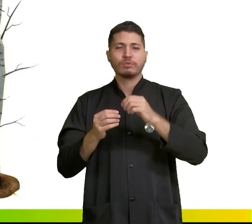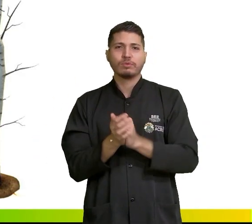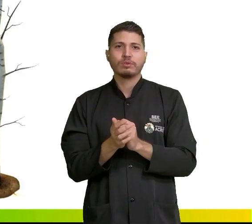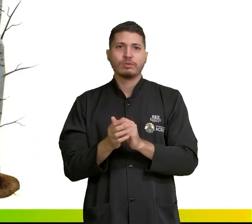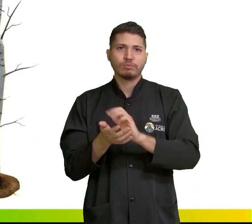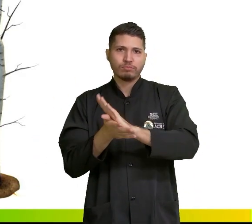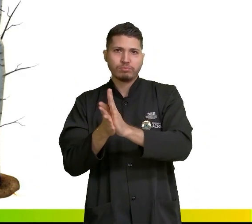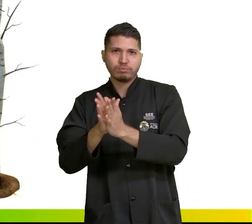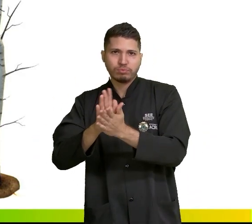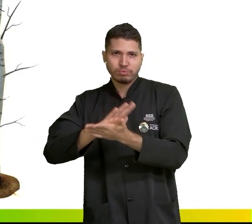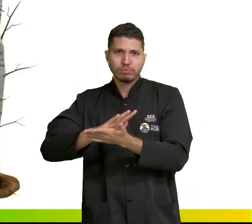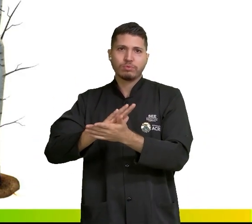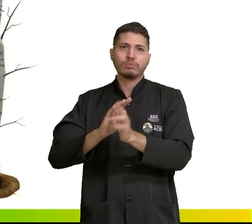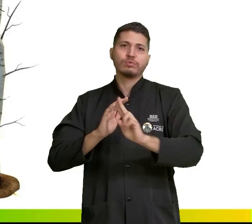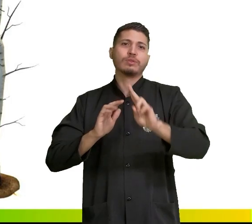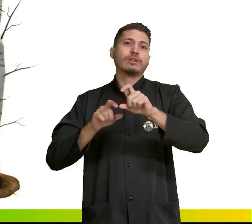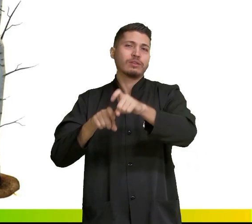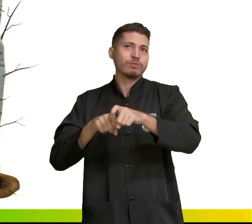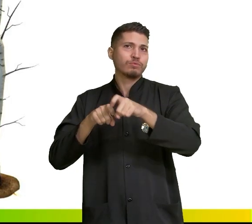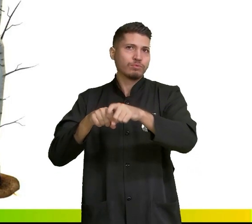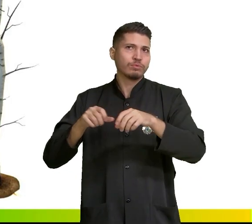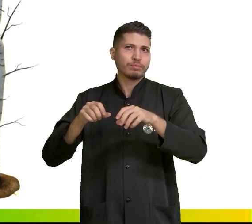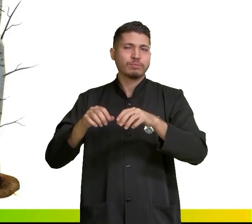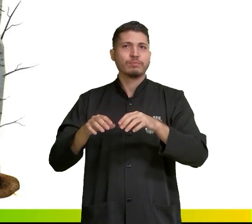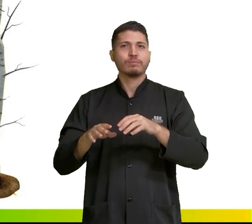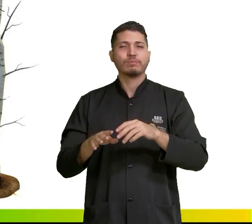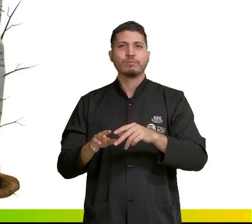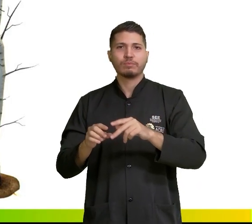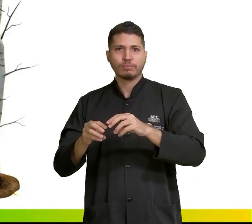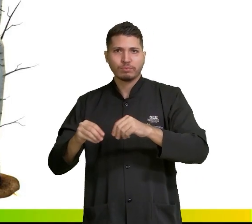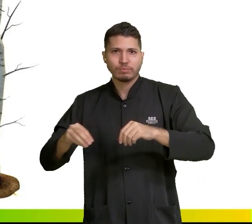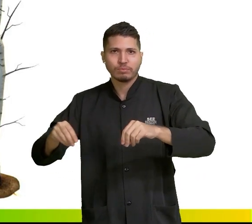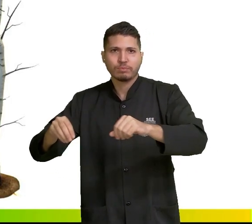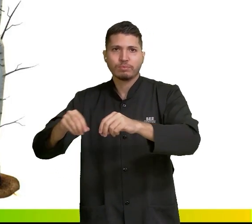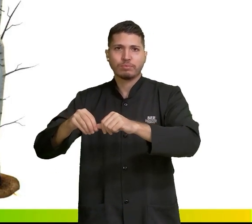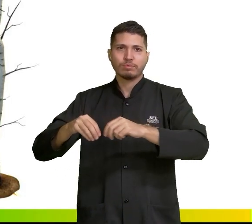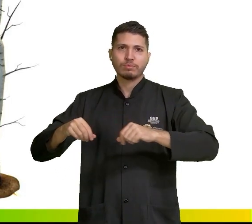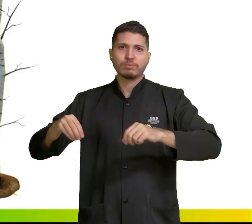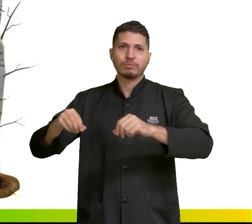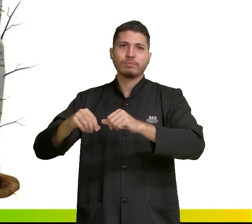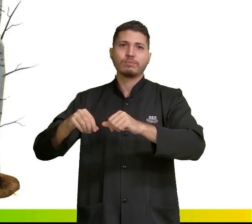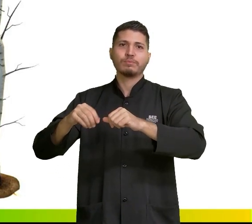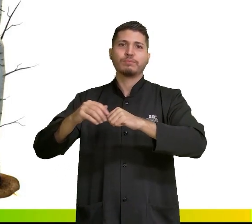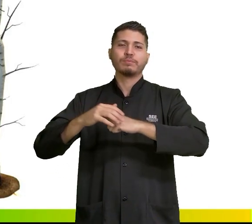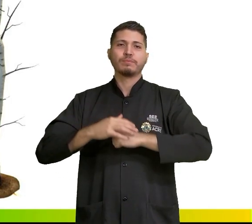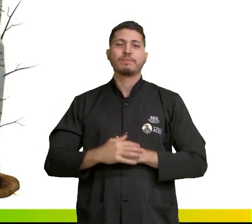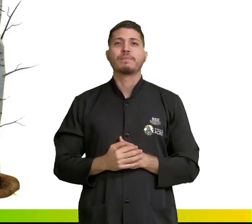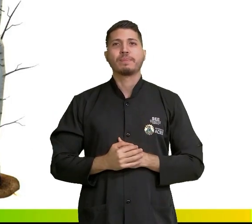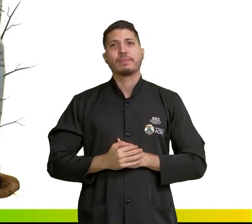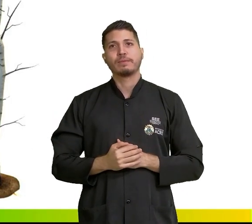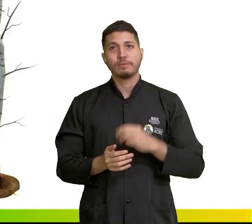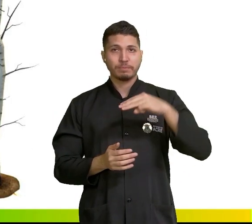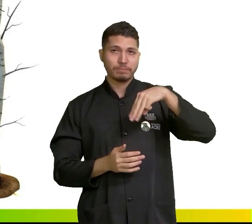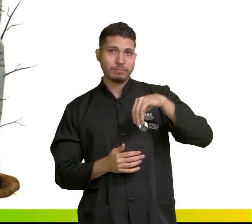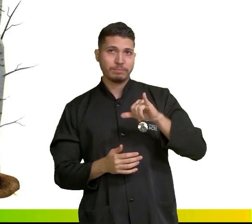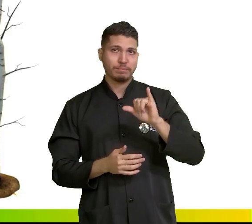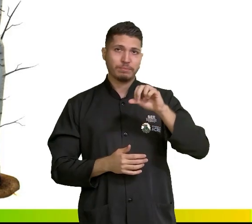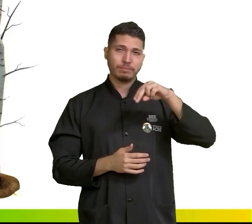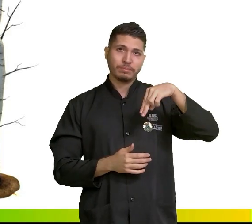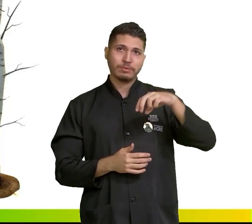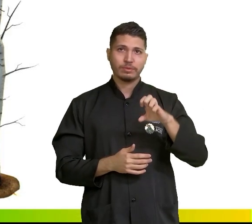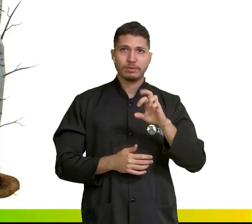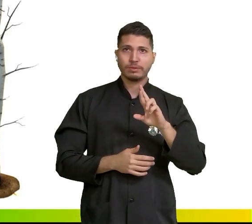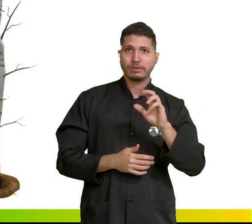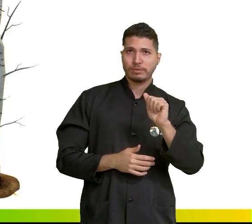através da agricultura ou até mesmo através do desmatamento. A gente tem também como exemplo a mineração